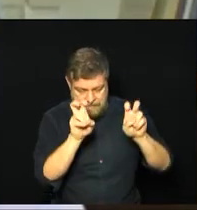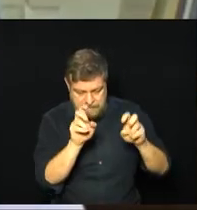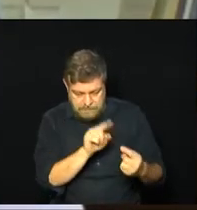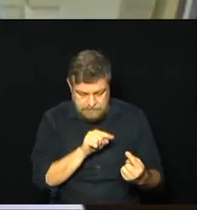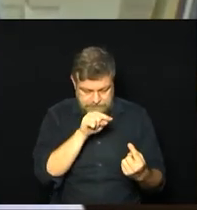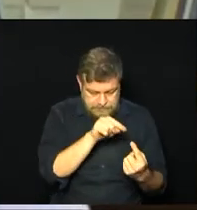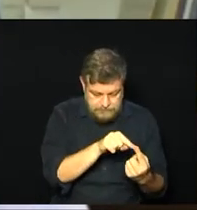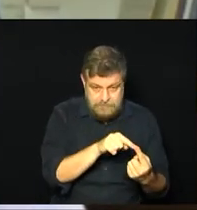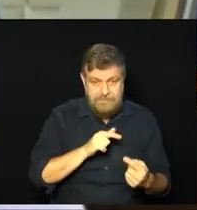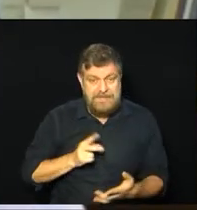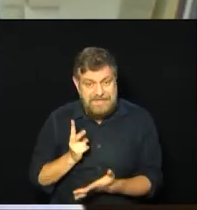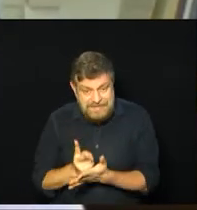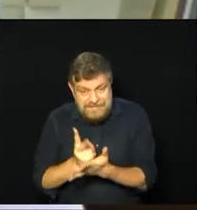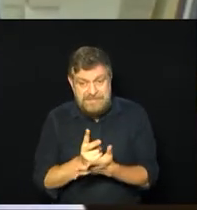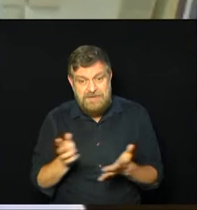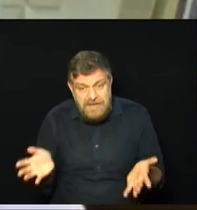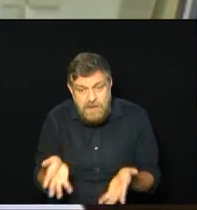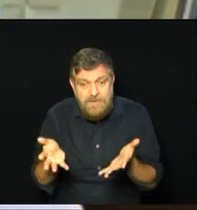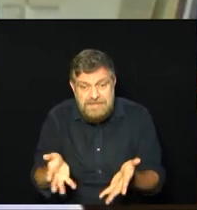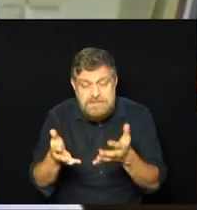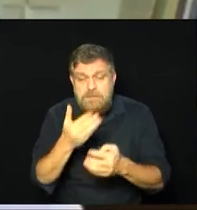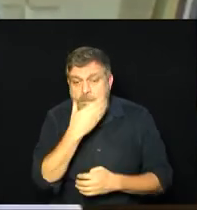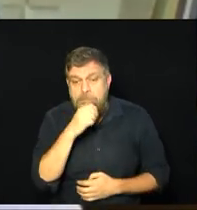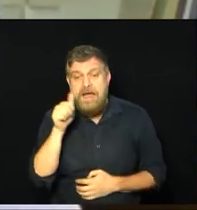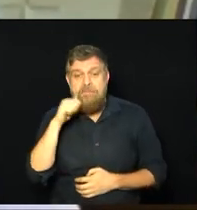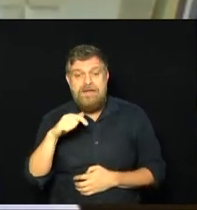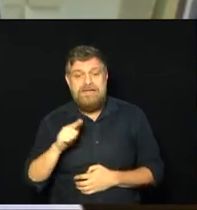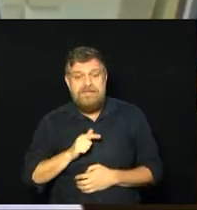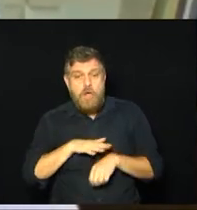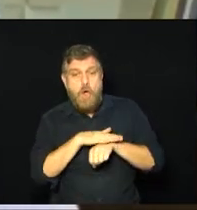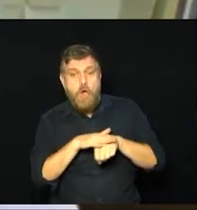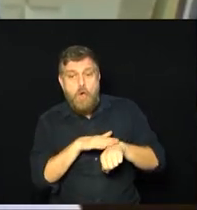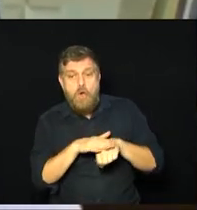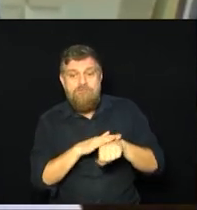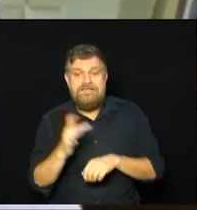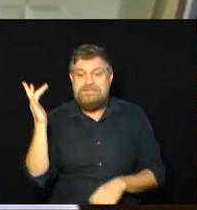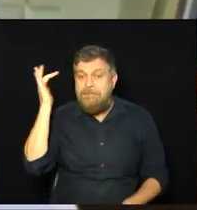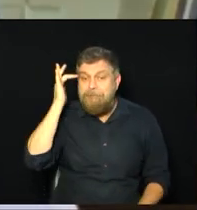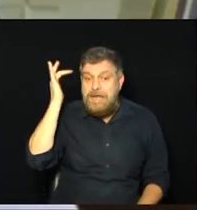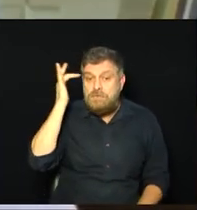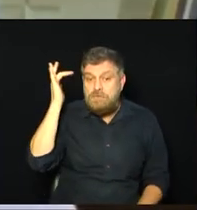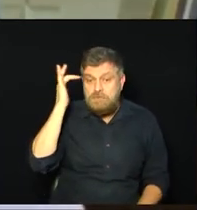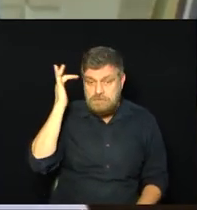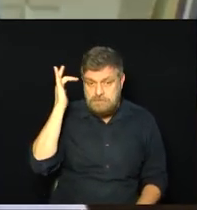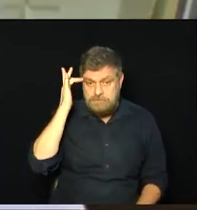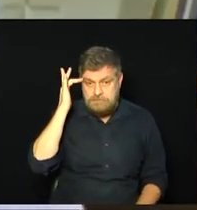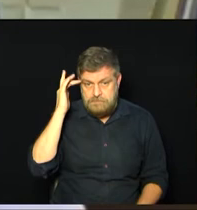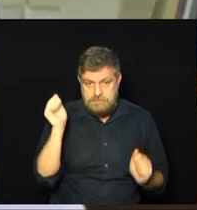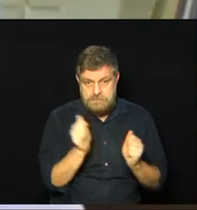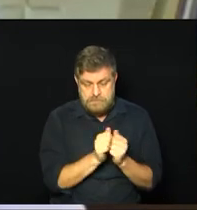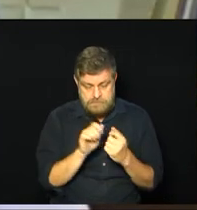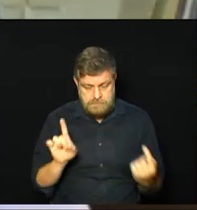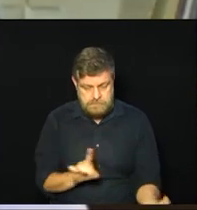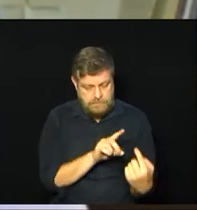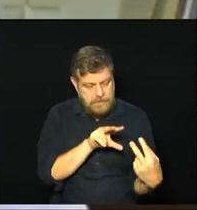mas desde cedo eu incentivo muito aos pais a usarem de conversas maduras com os filhos e